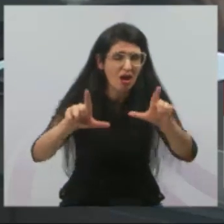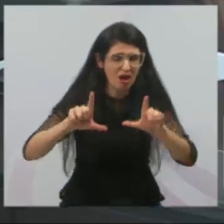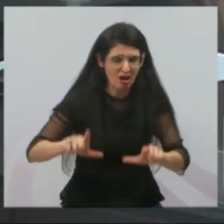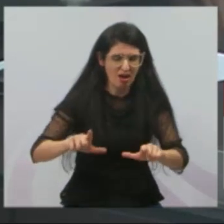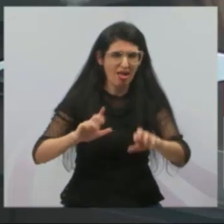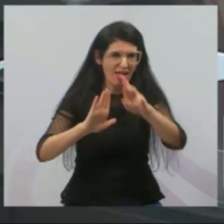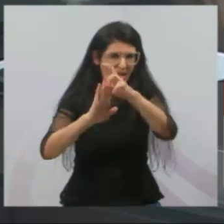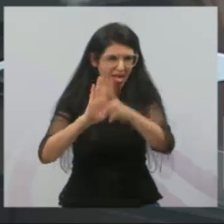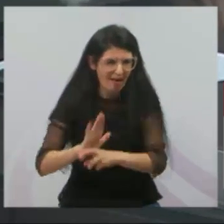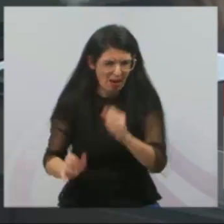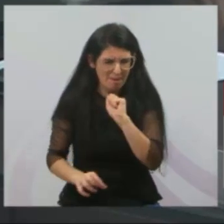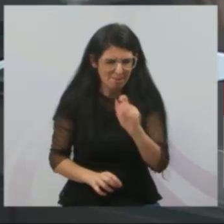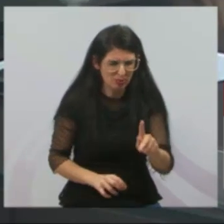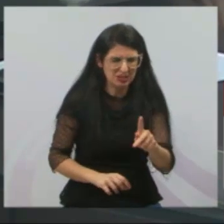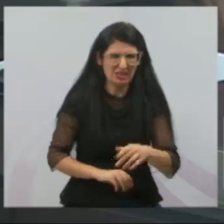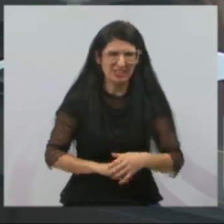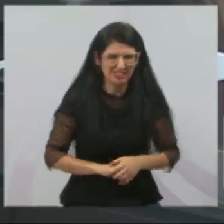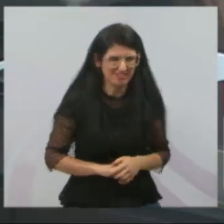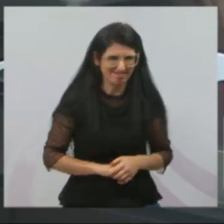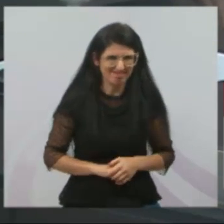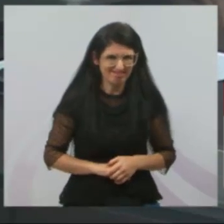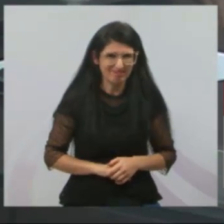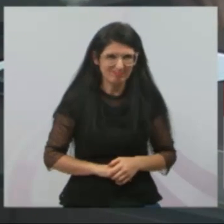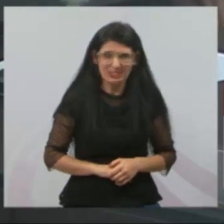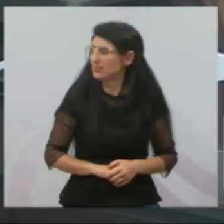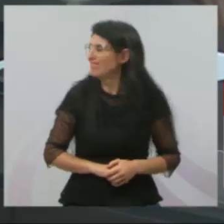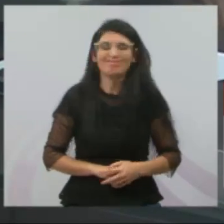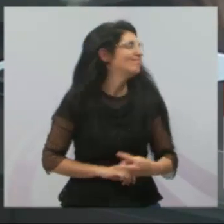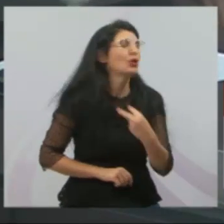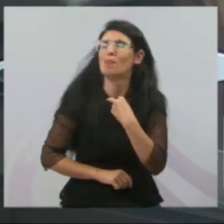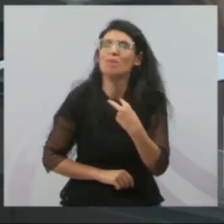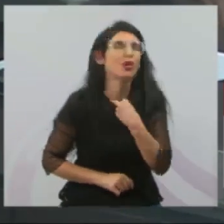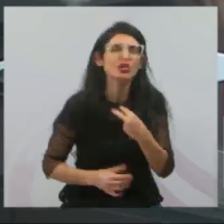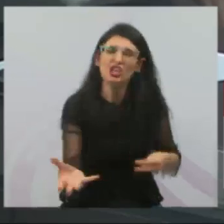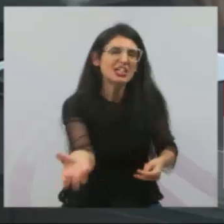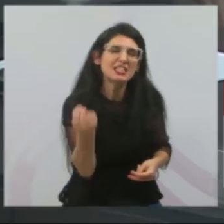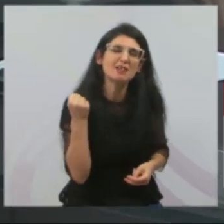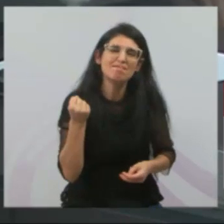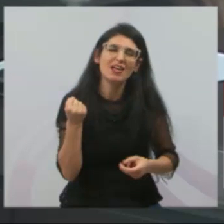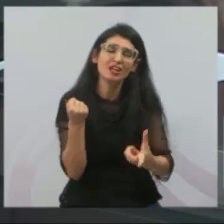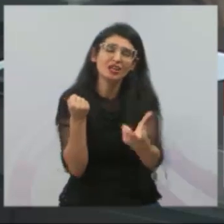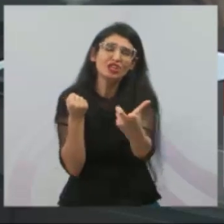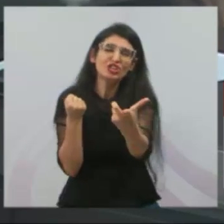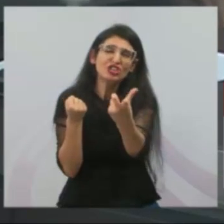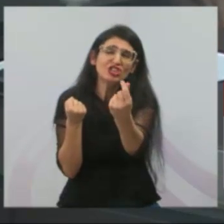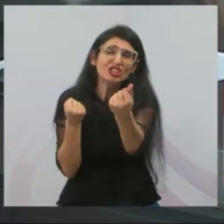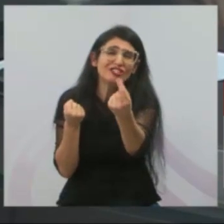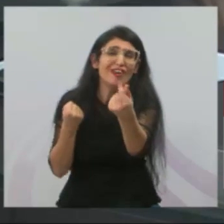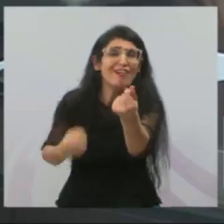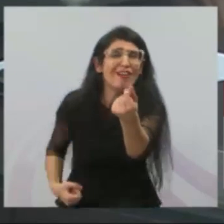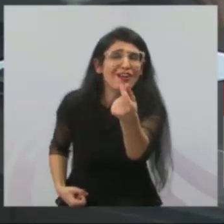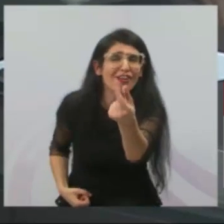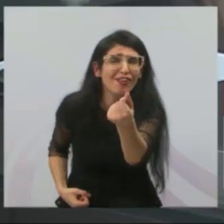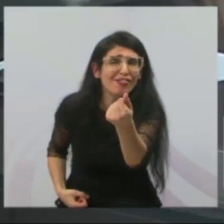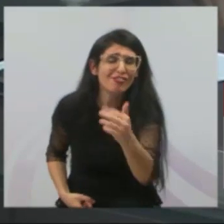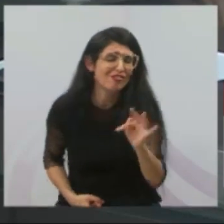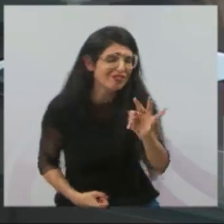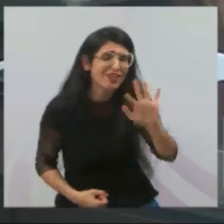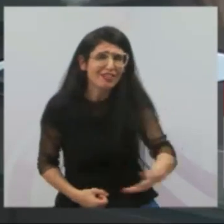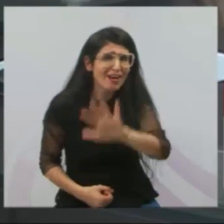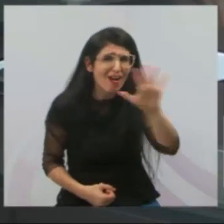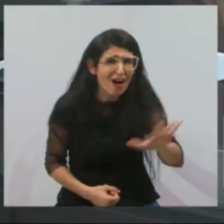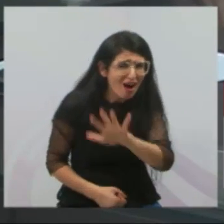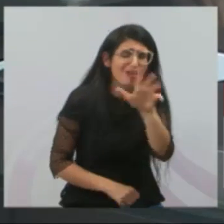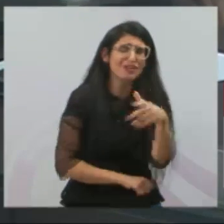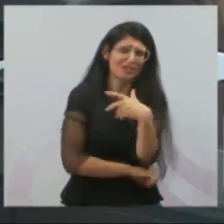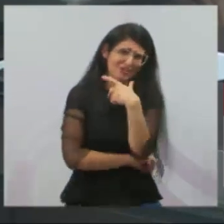regularidade previdenciária, ficando impossibilitado de receber transferências voluntárias federais, inclusive